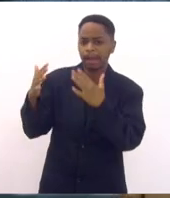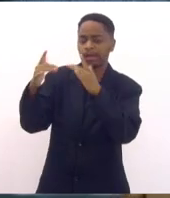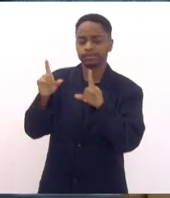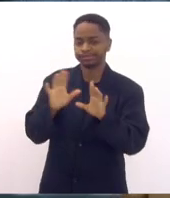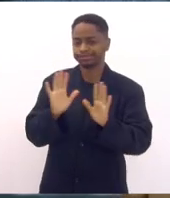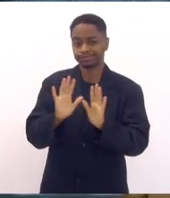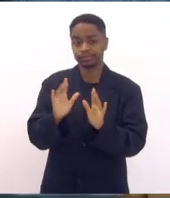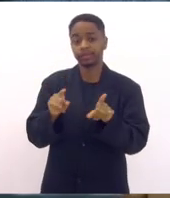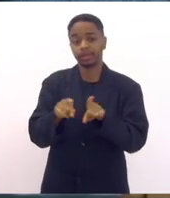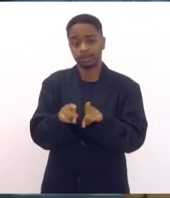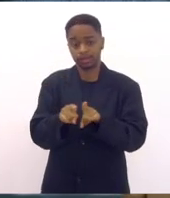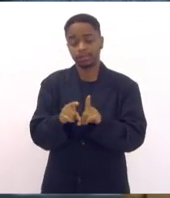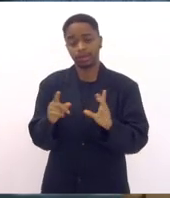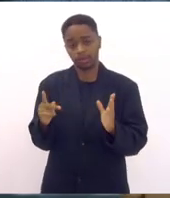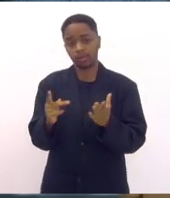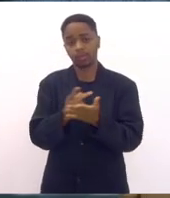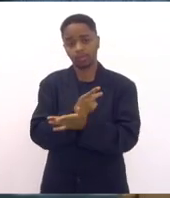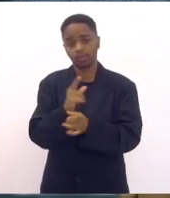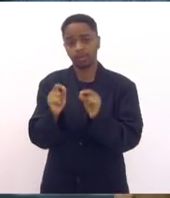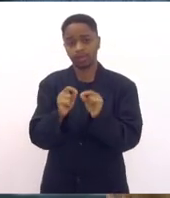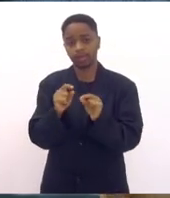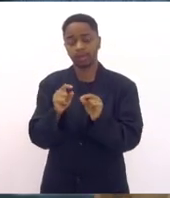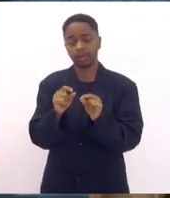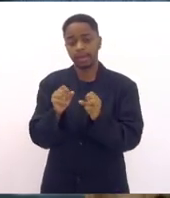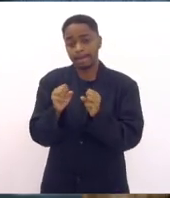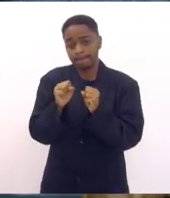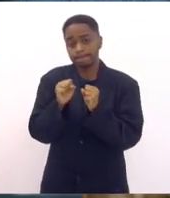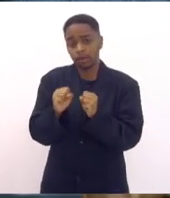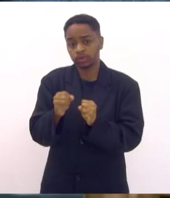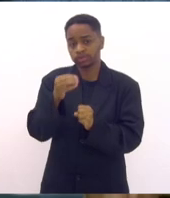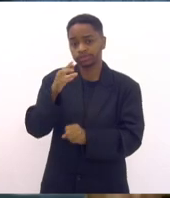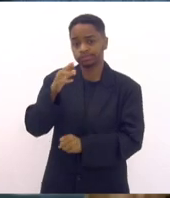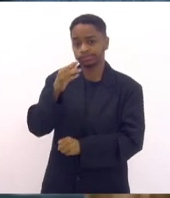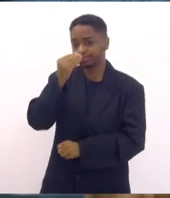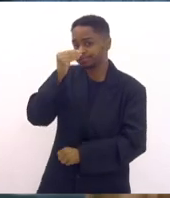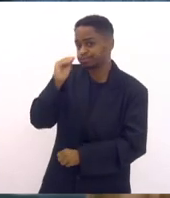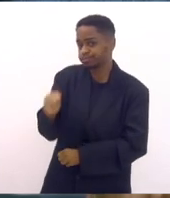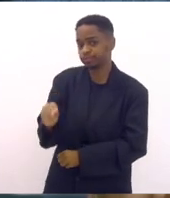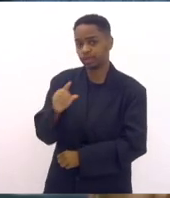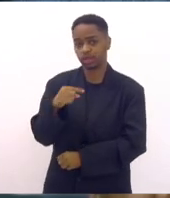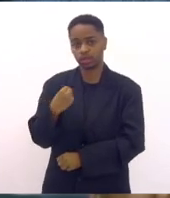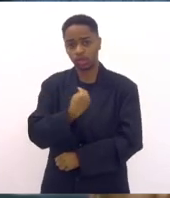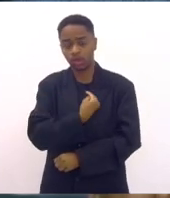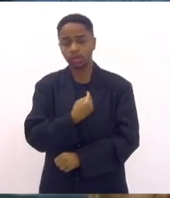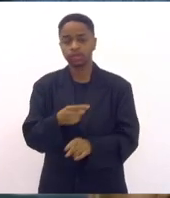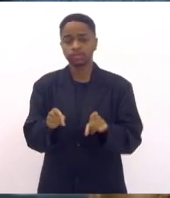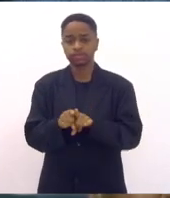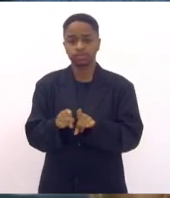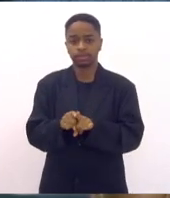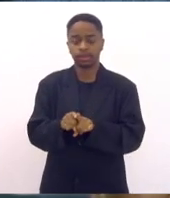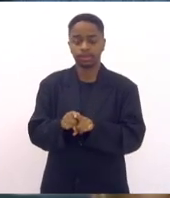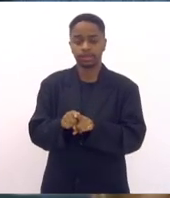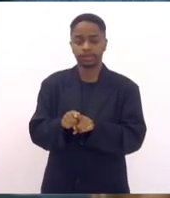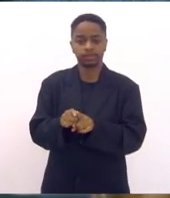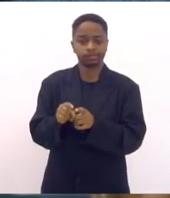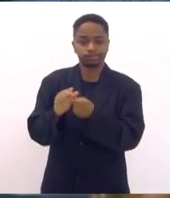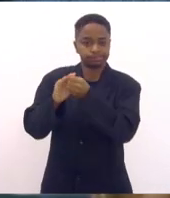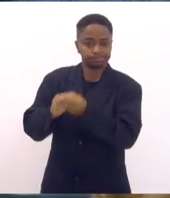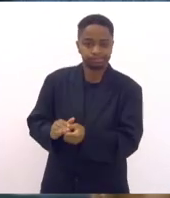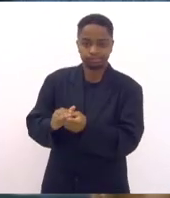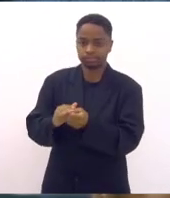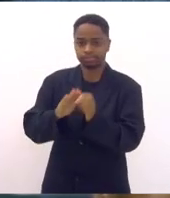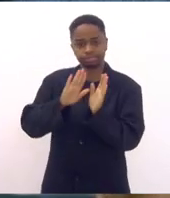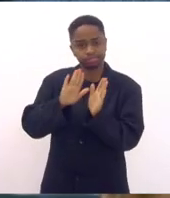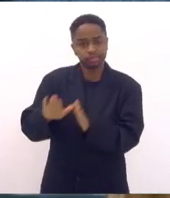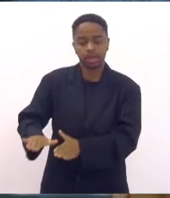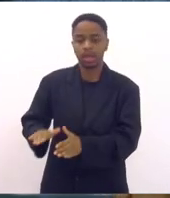esperar também que possamos estar sujeito à rejeição abominação por parte de muitas pessoas